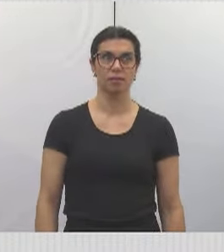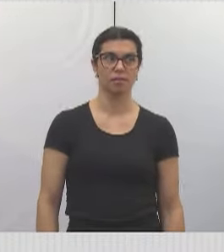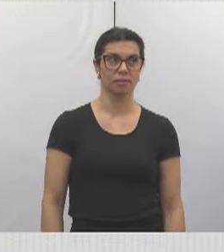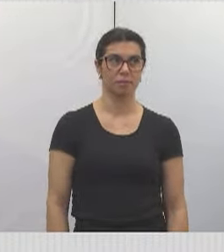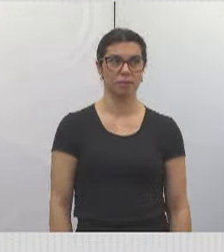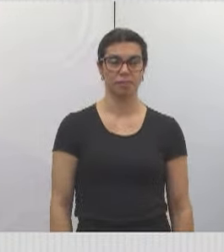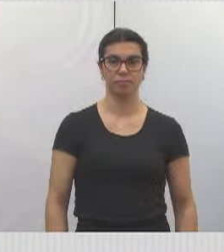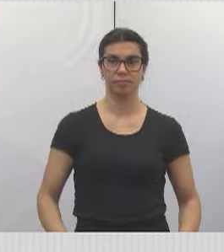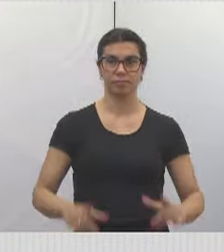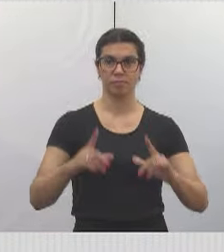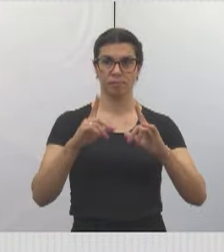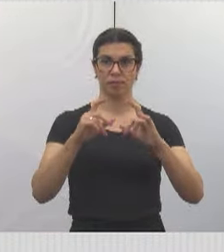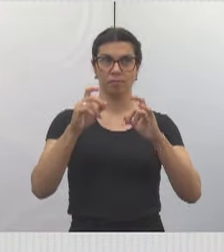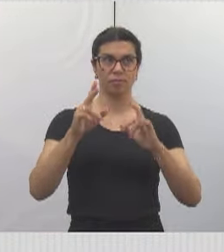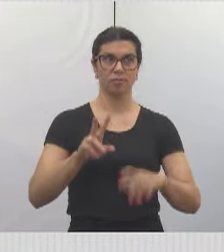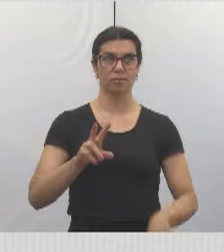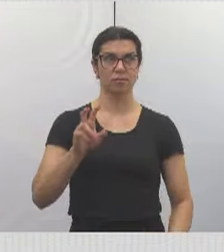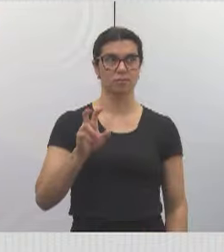A foto 5.